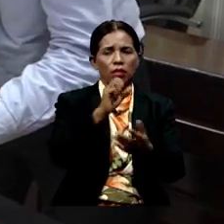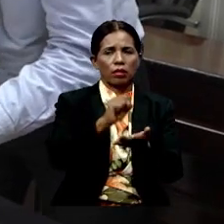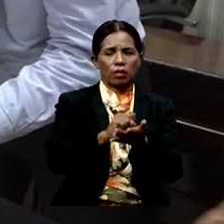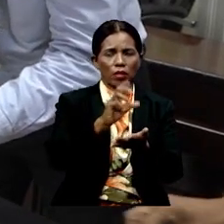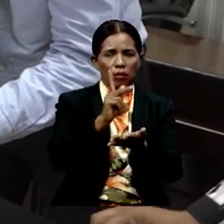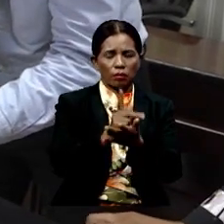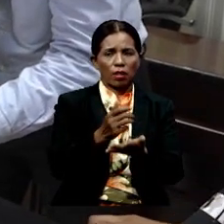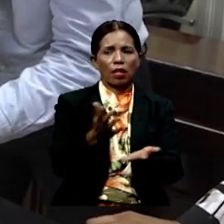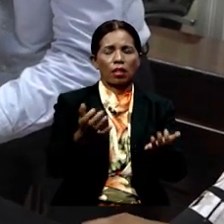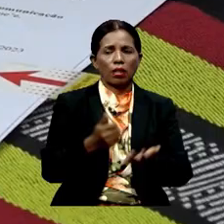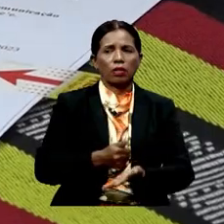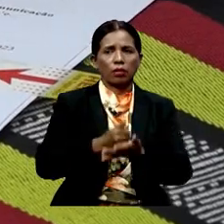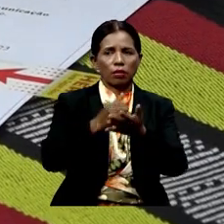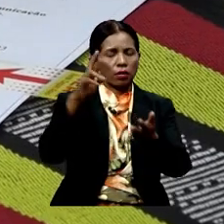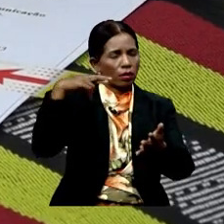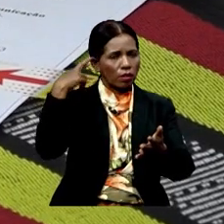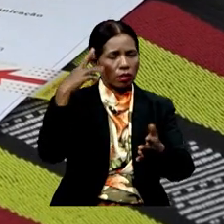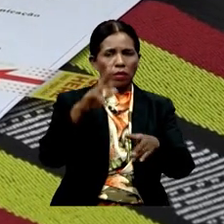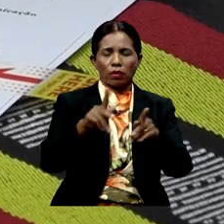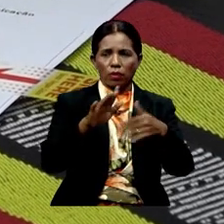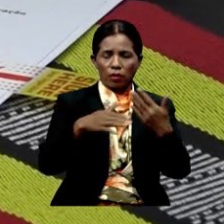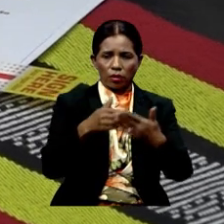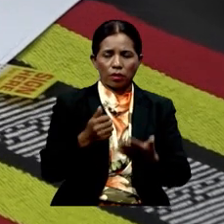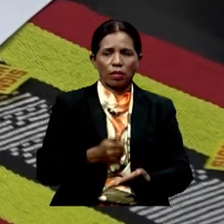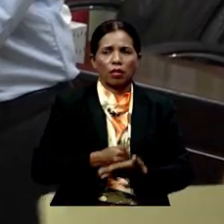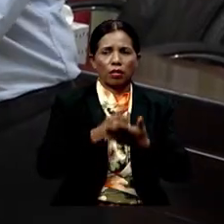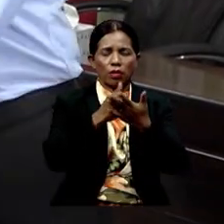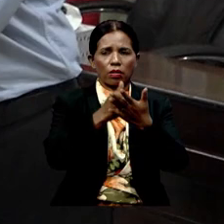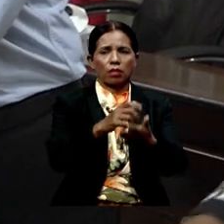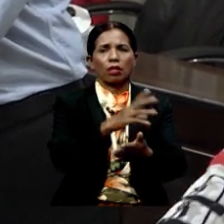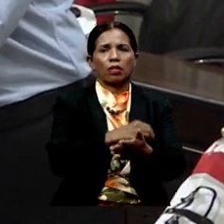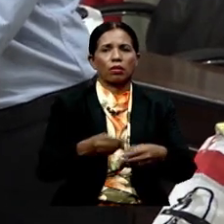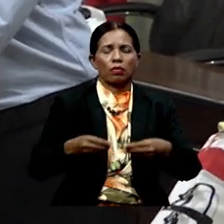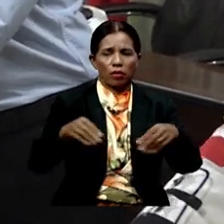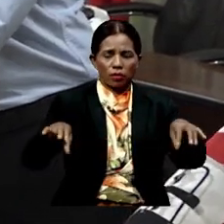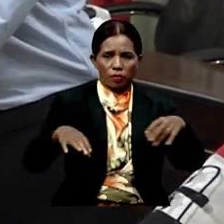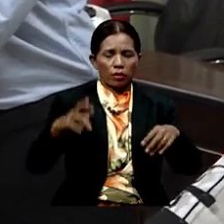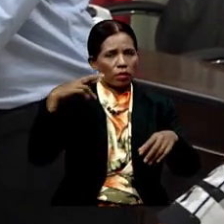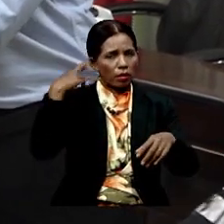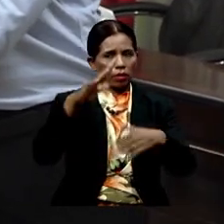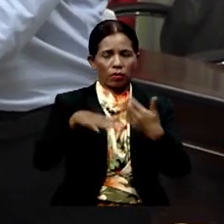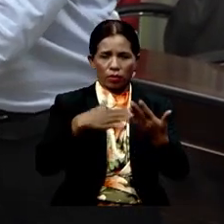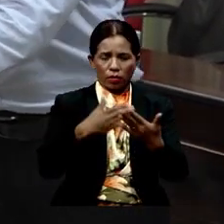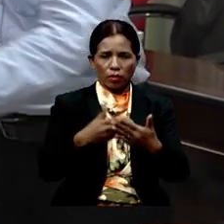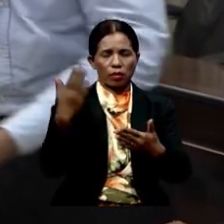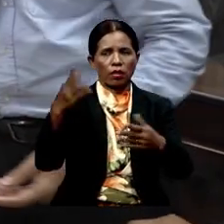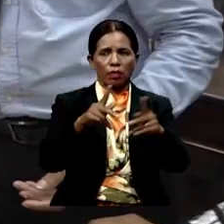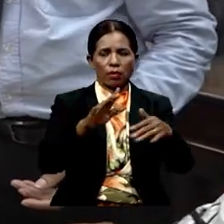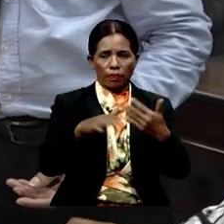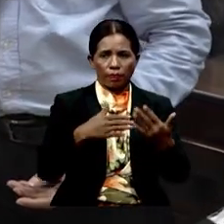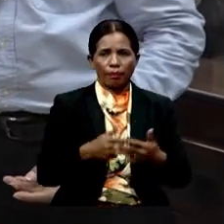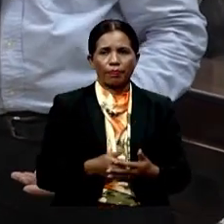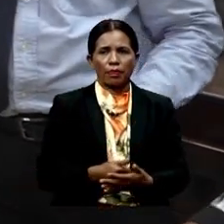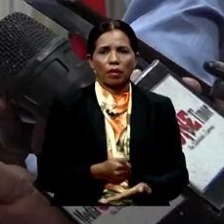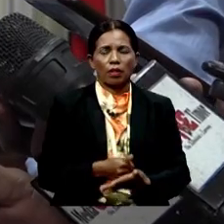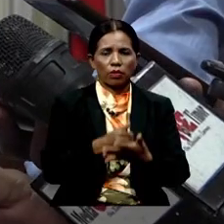cara que foi apoio financeiro para a Rádio Comunidade Sira, a tubele facilita no melhor a qualidade de serviço a Rádio Comunidade Sira e a comunidade nele. Apoio